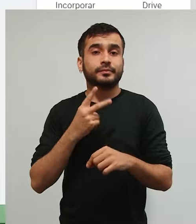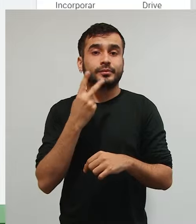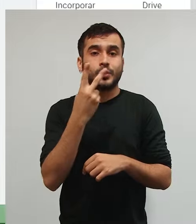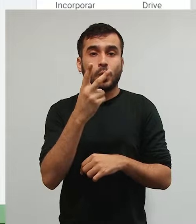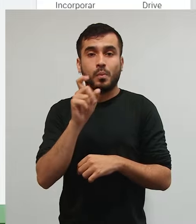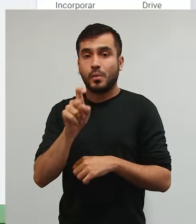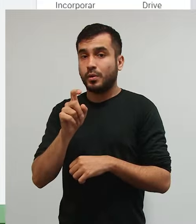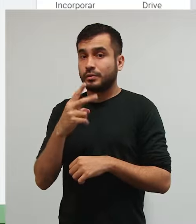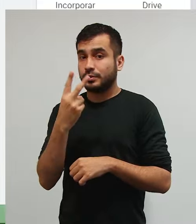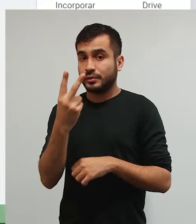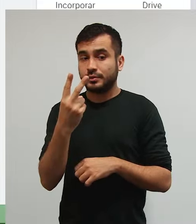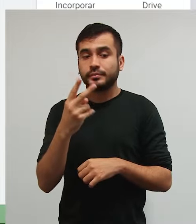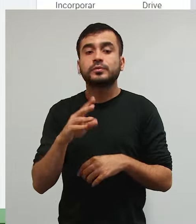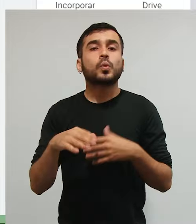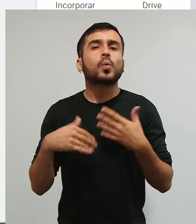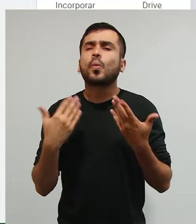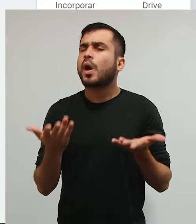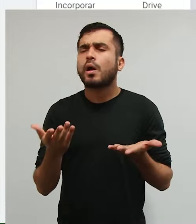Essa é a seção